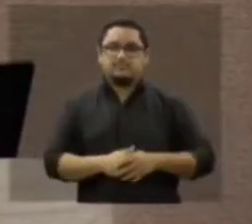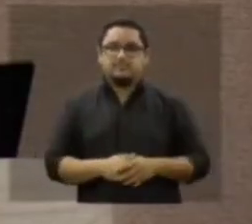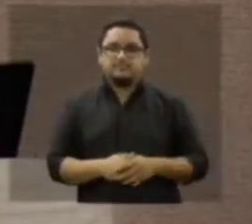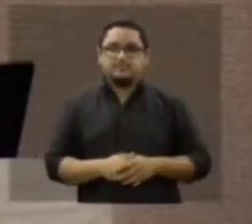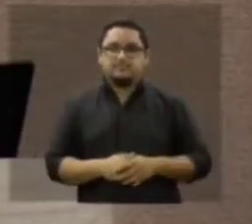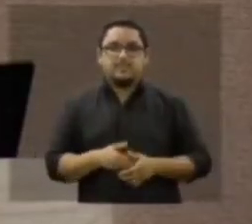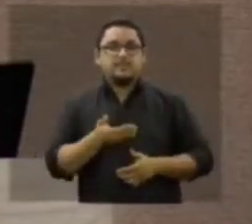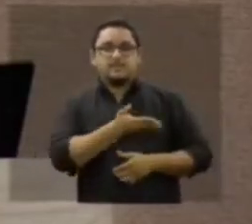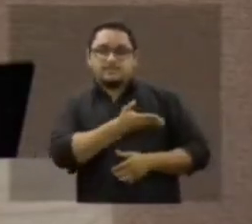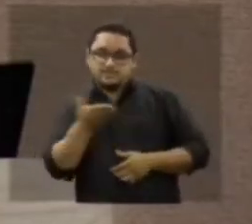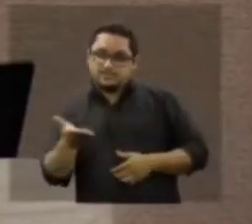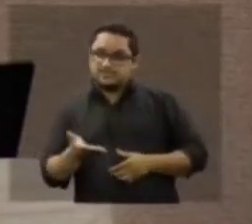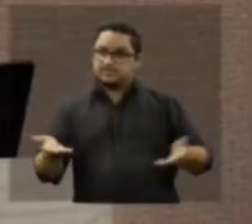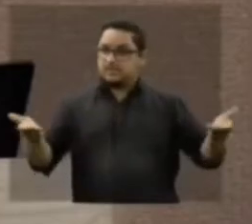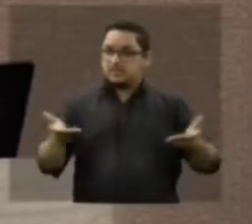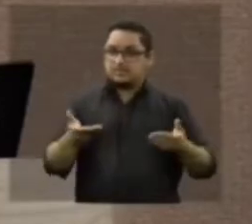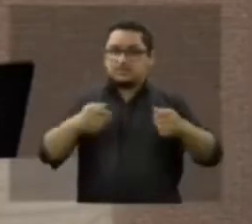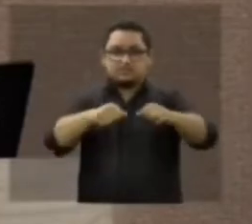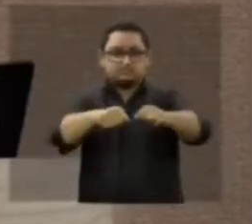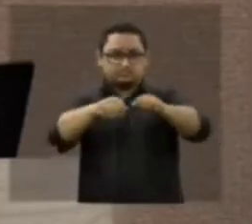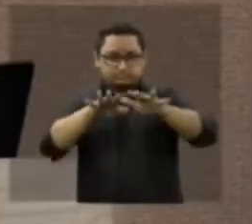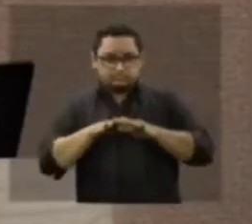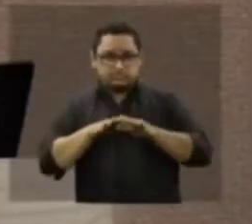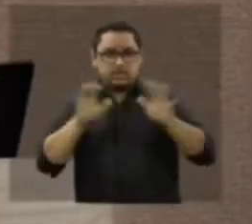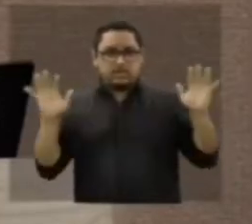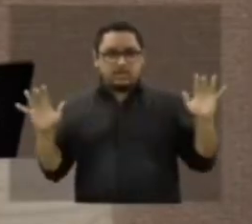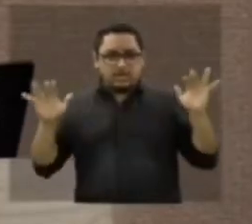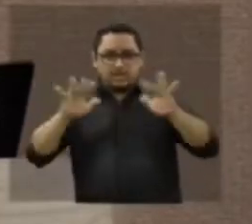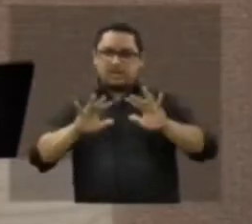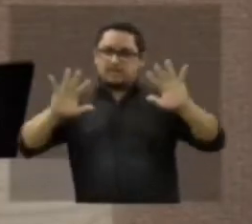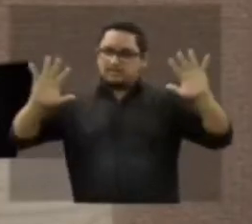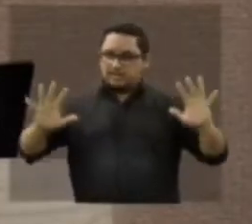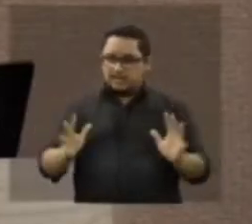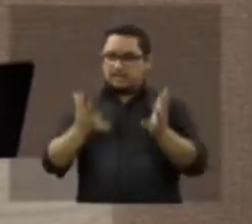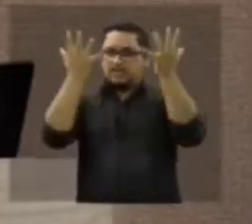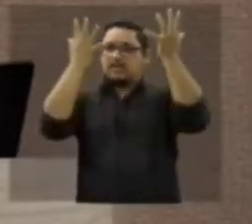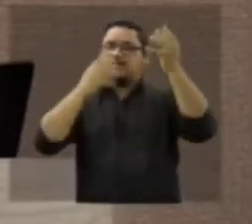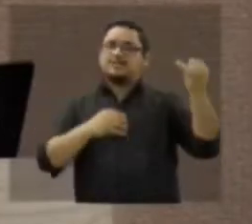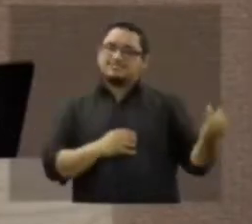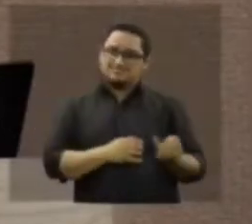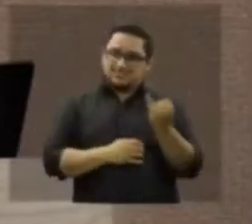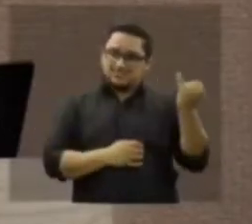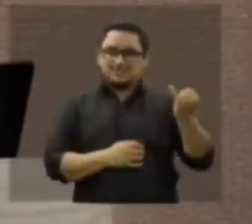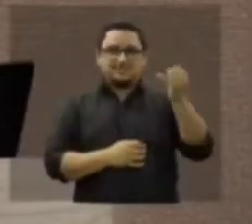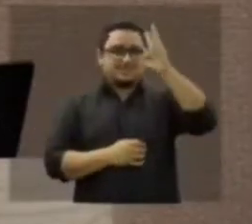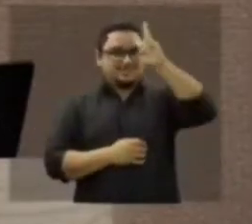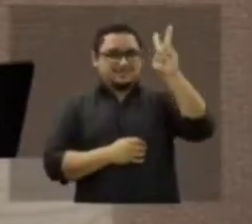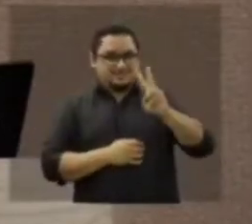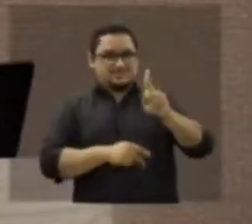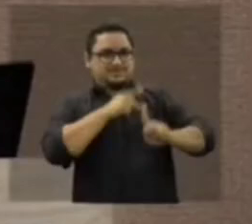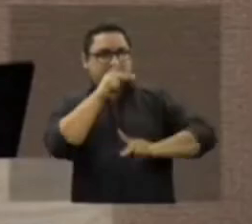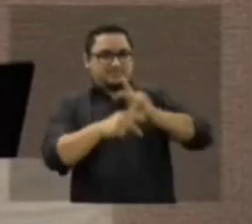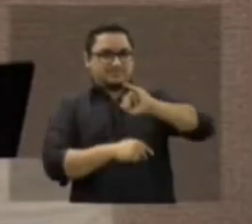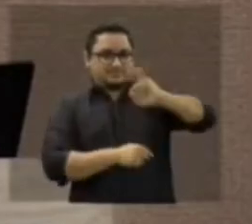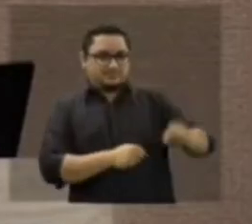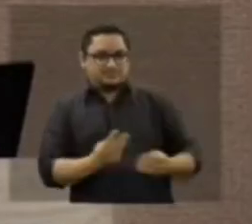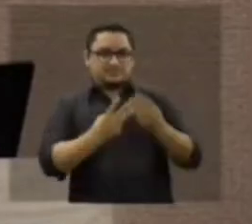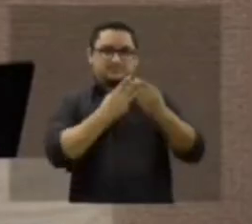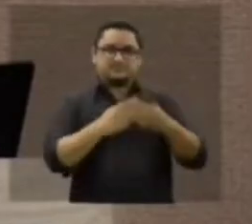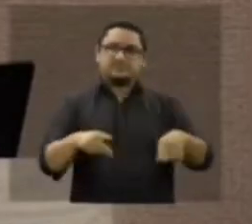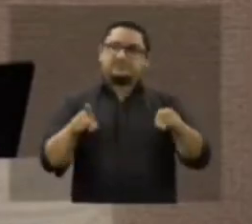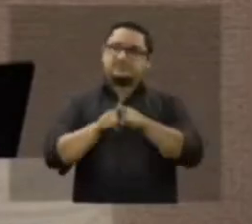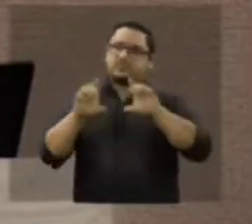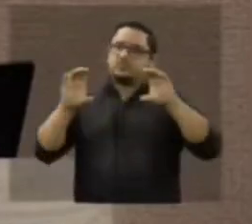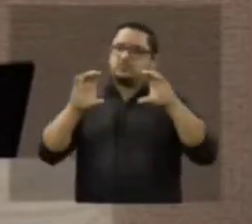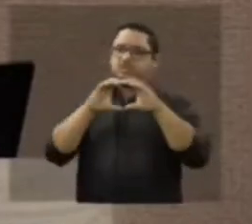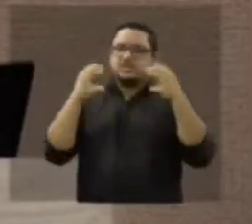hoje nos reunimos para celebrar um evento de grande importância na história do povo Judeu e da Comunidade